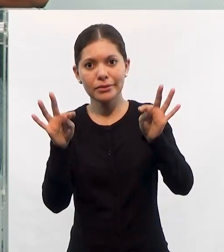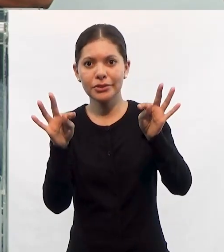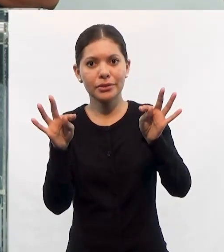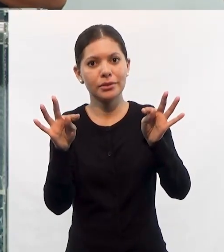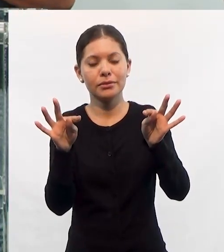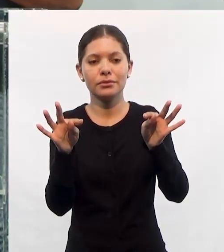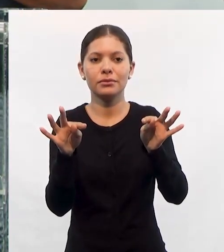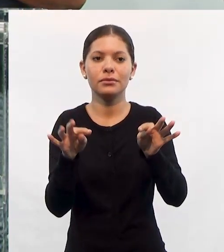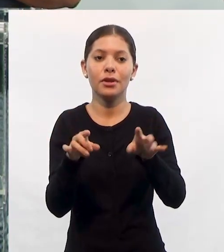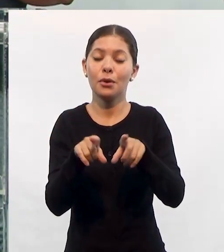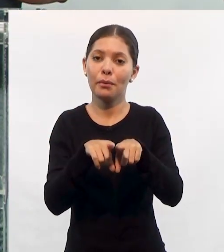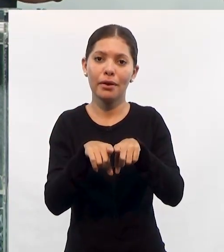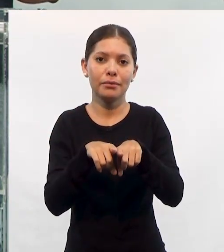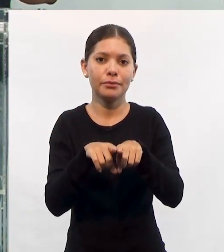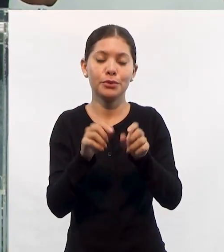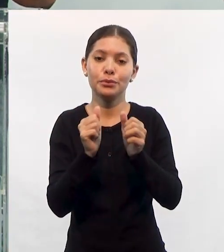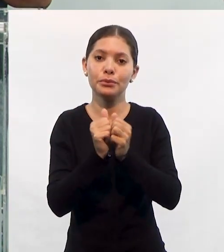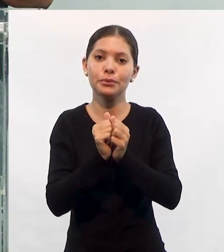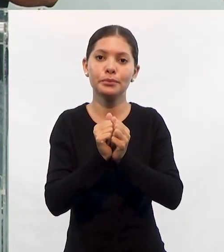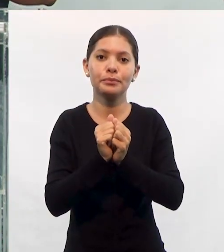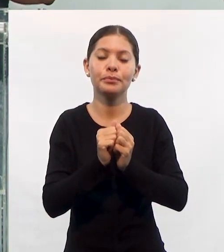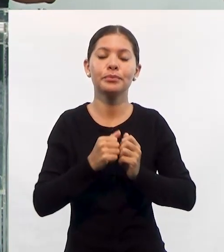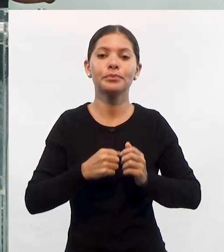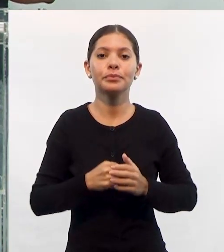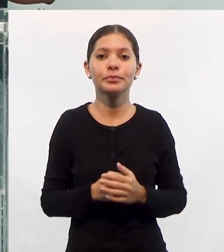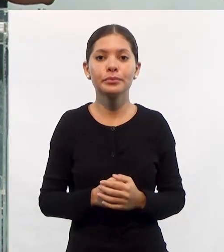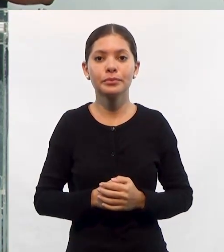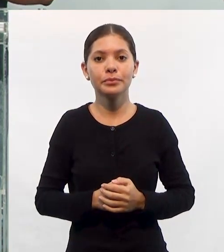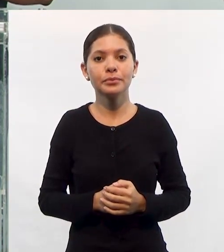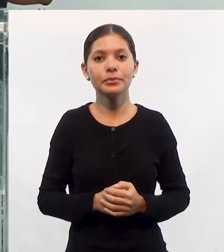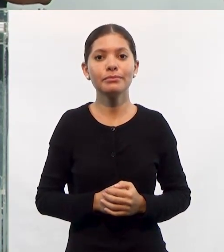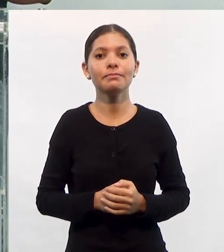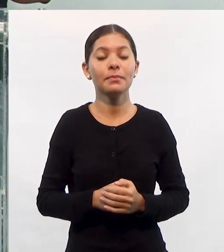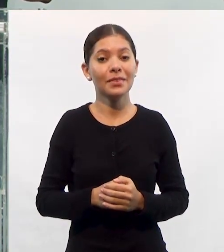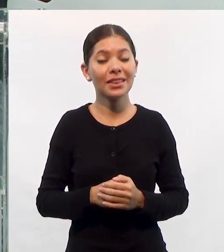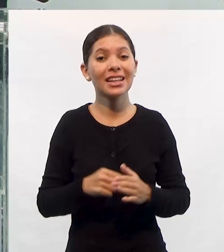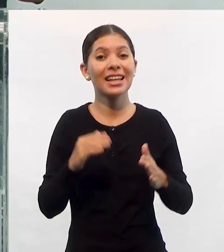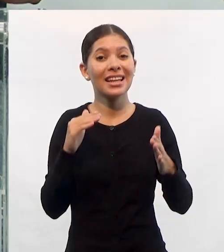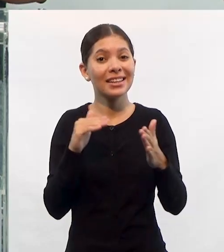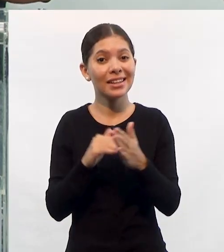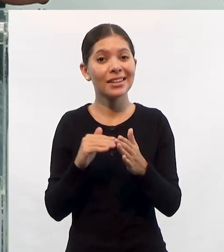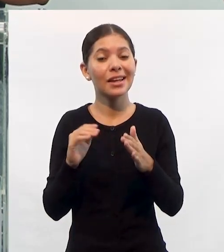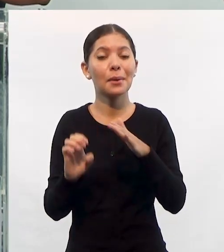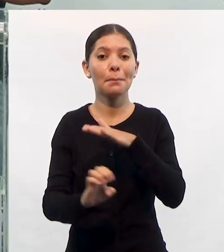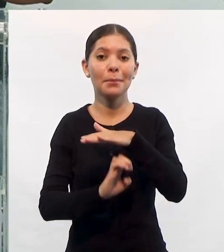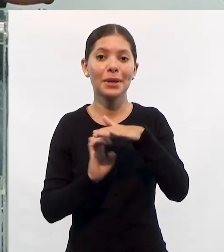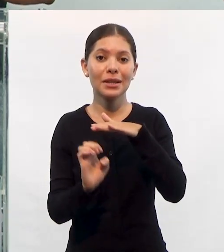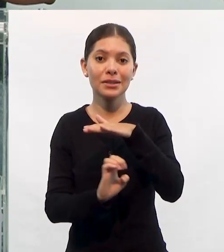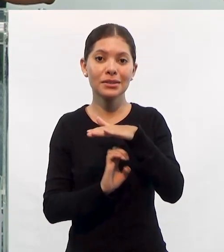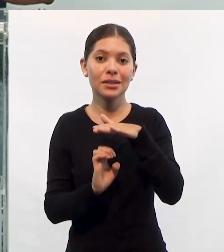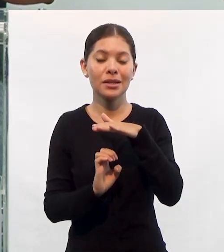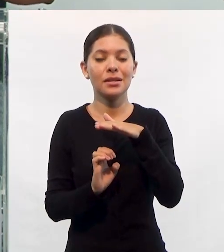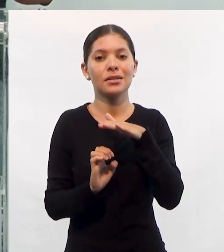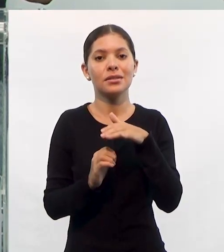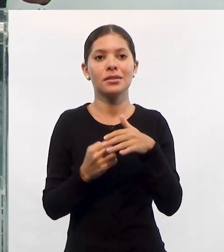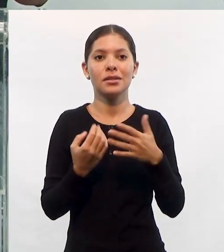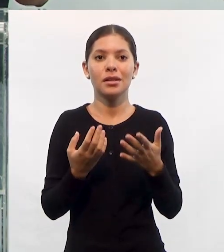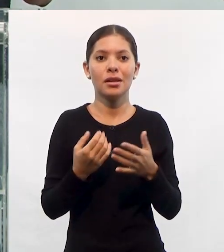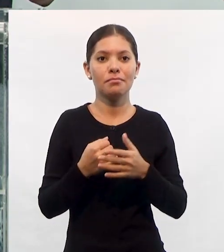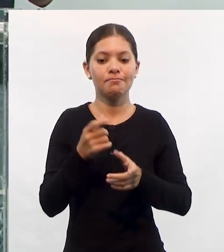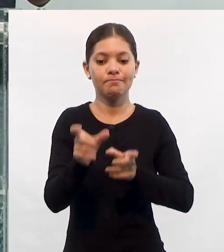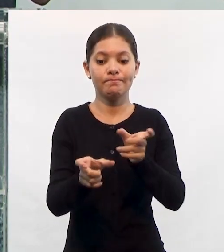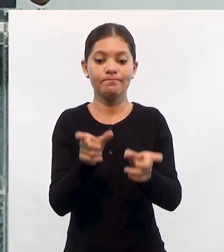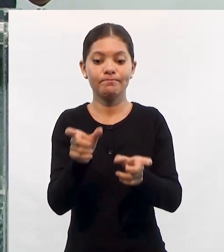mesma proporção. Nós podemos ter até empresas que são de mão de obra intensiva, mas